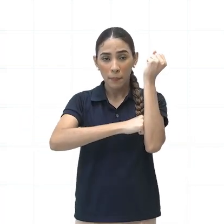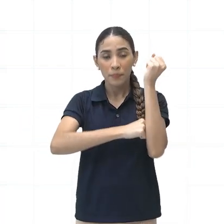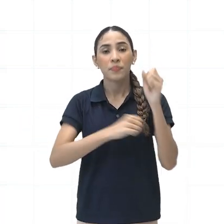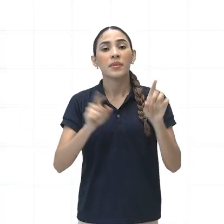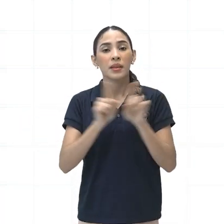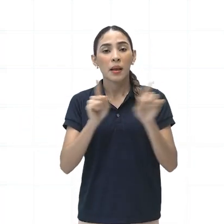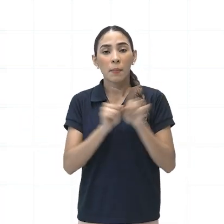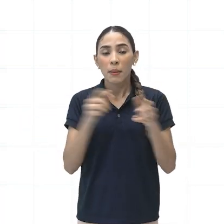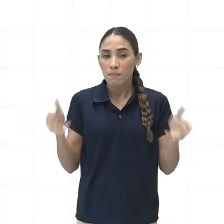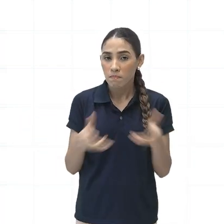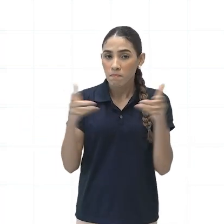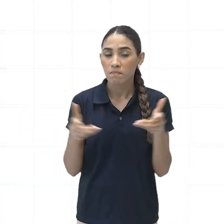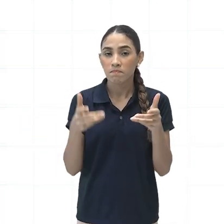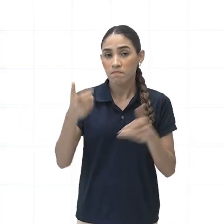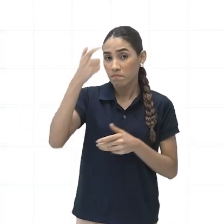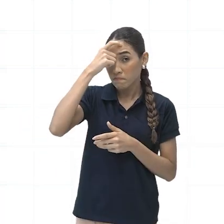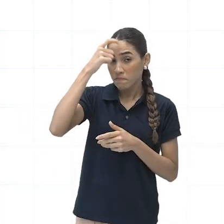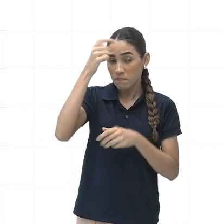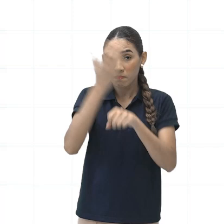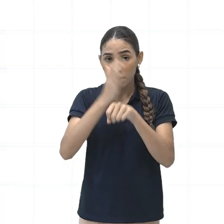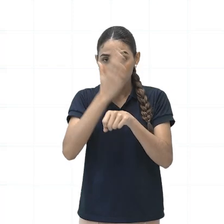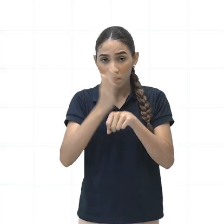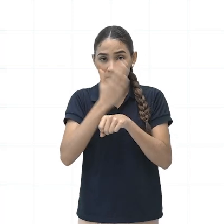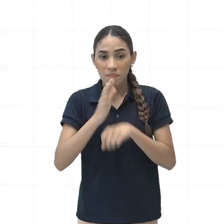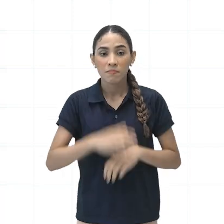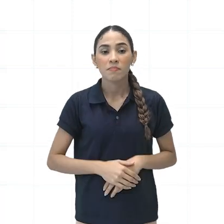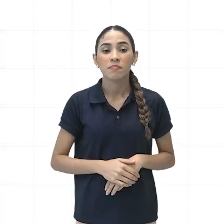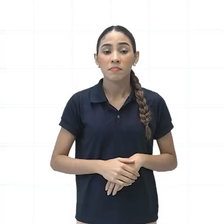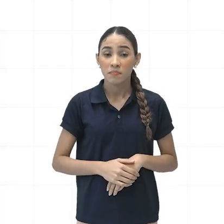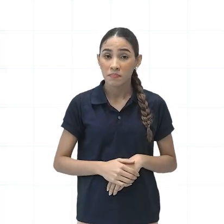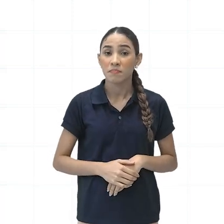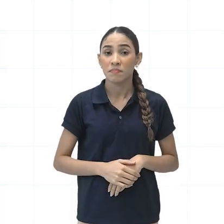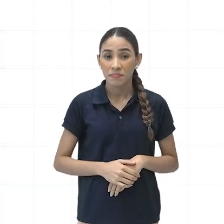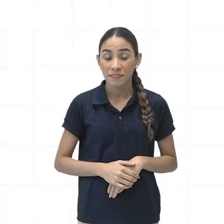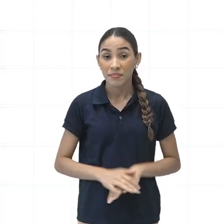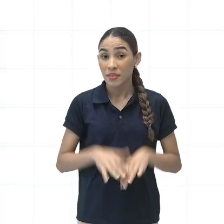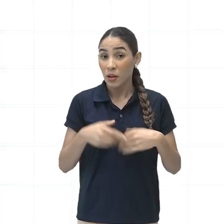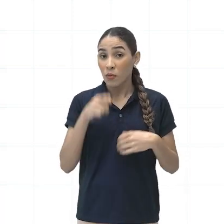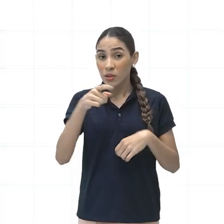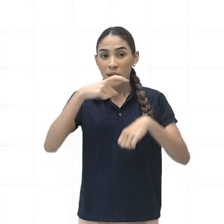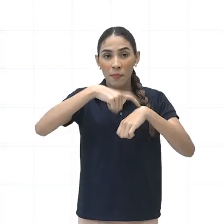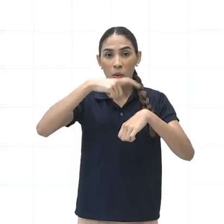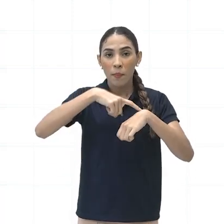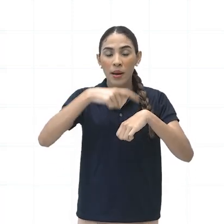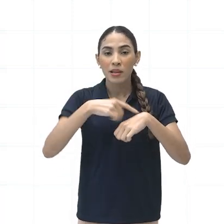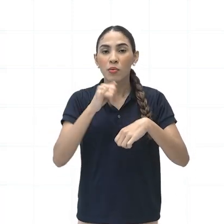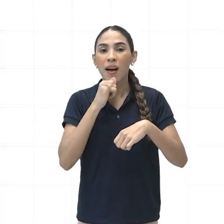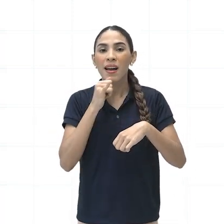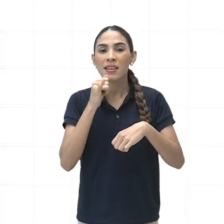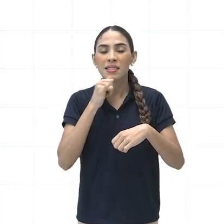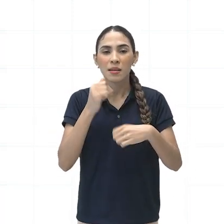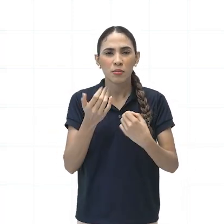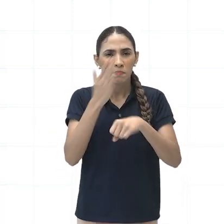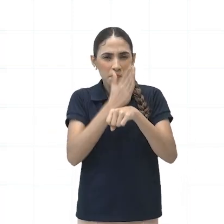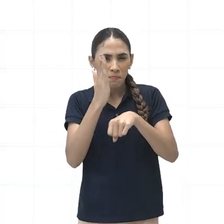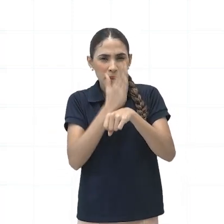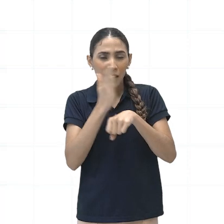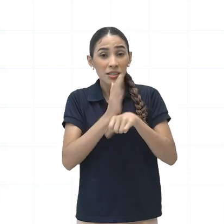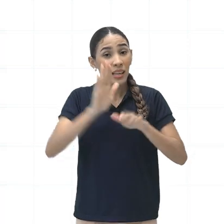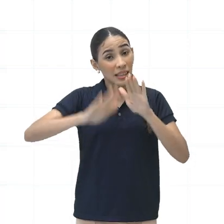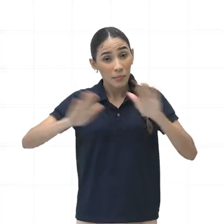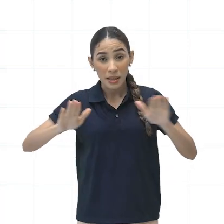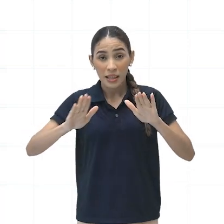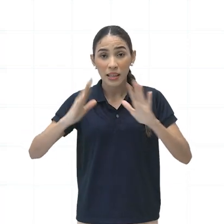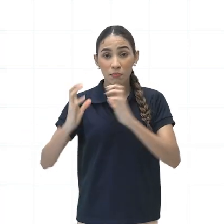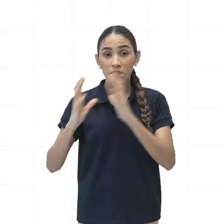e estimular o raciocínio. Sério, quando você está ali no momento de combate, dependendo da